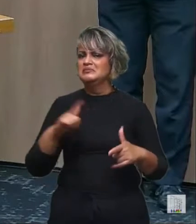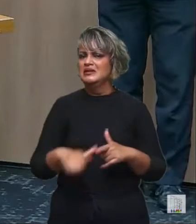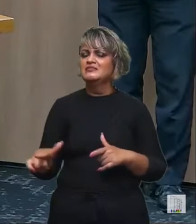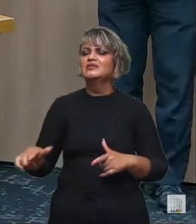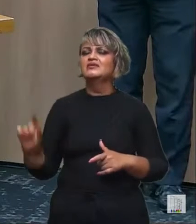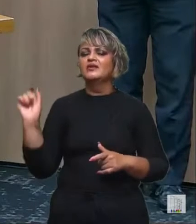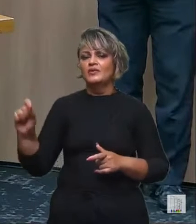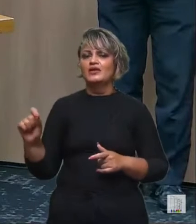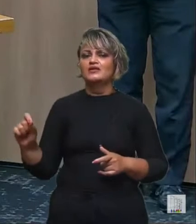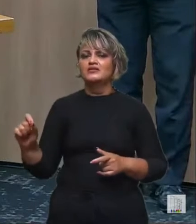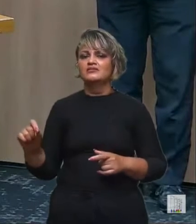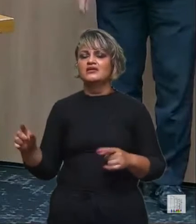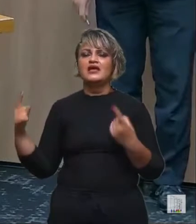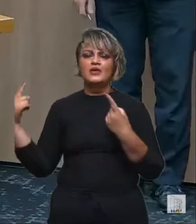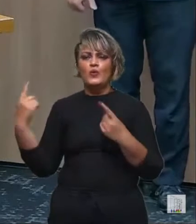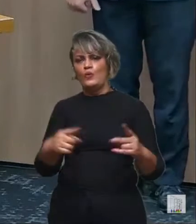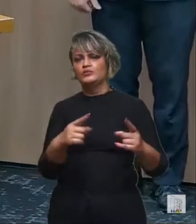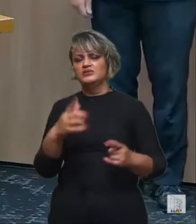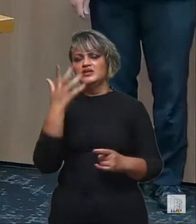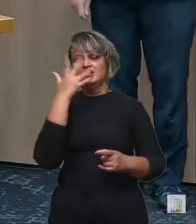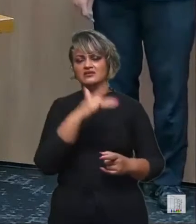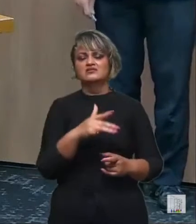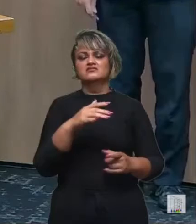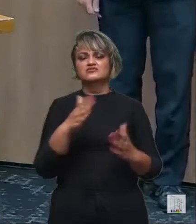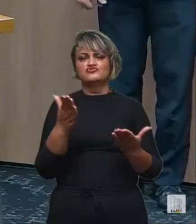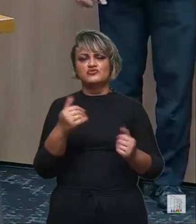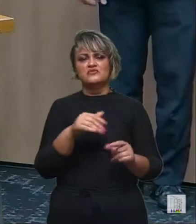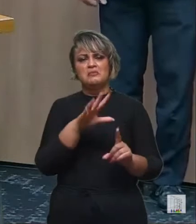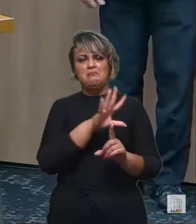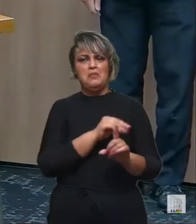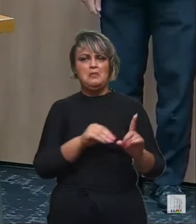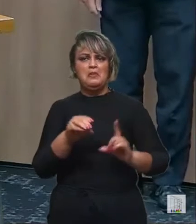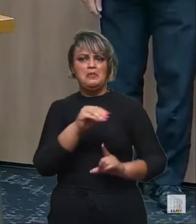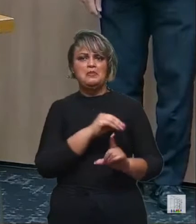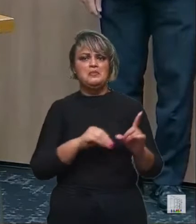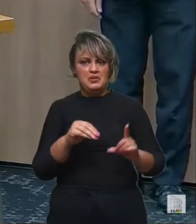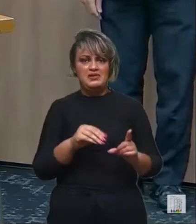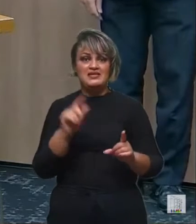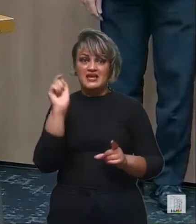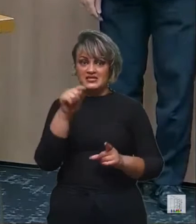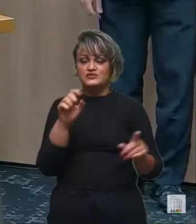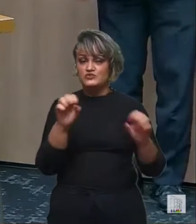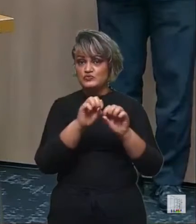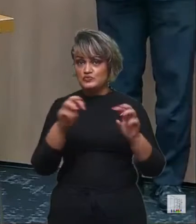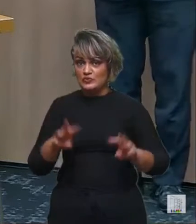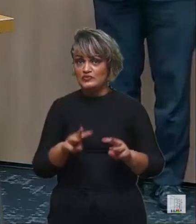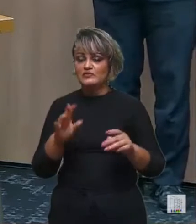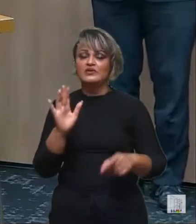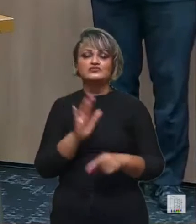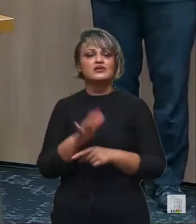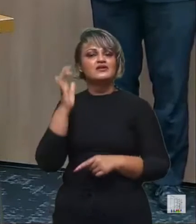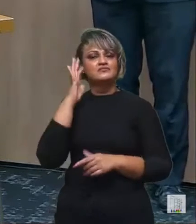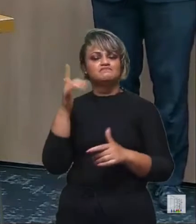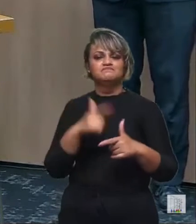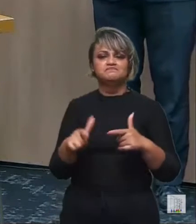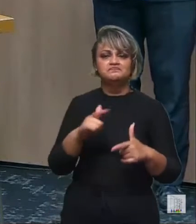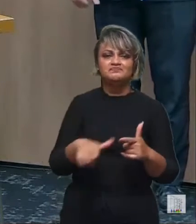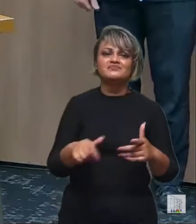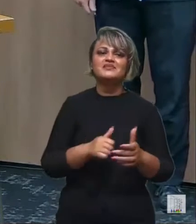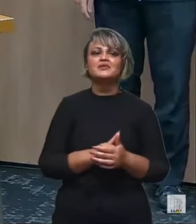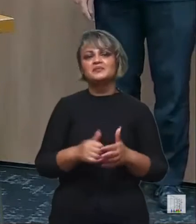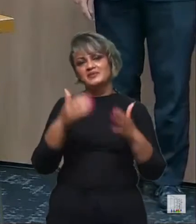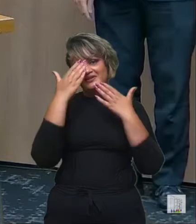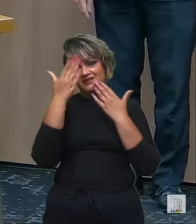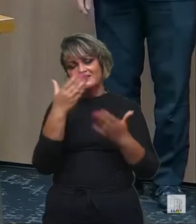é da violação de crianças e adolescentes, e, nesse caso aqui, com uma ferramenta que potencializa esse enfrentamento. Então, muito